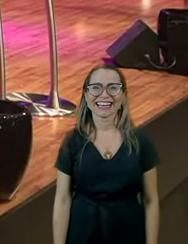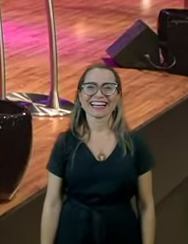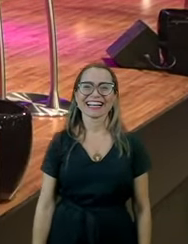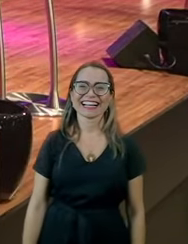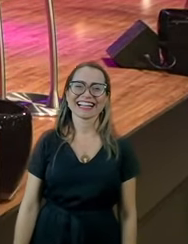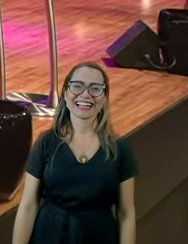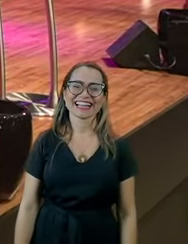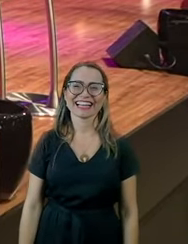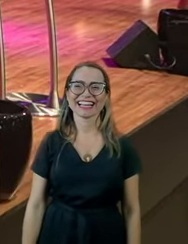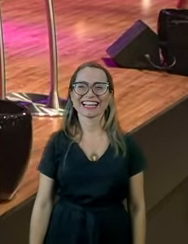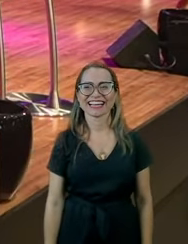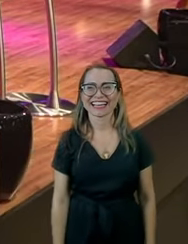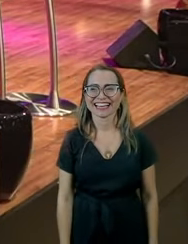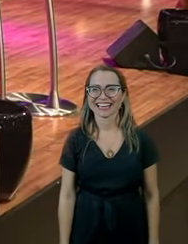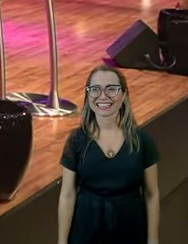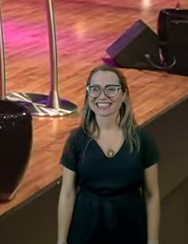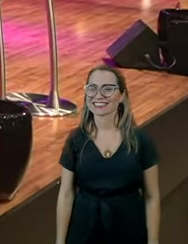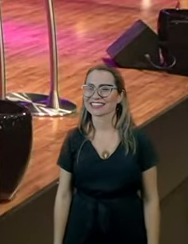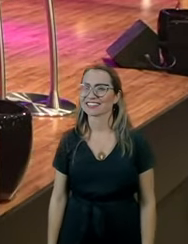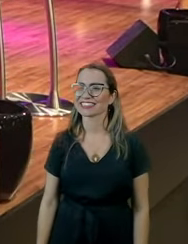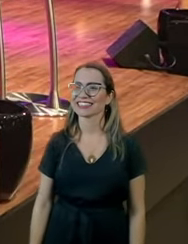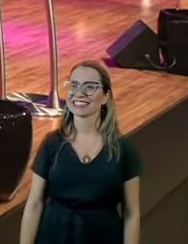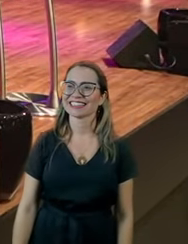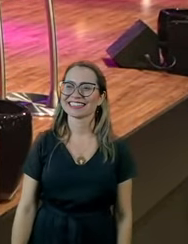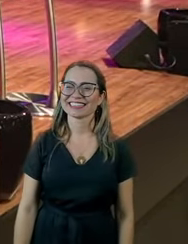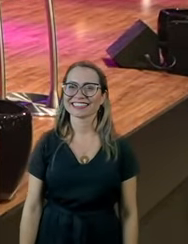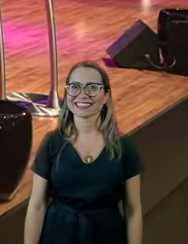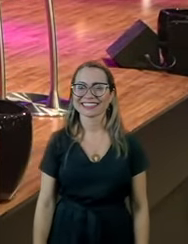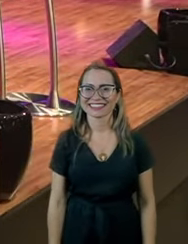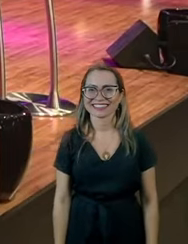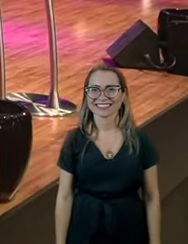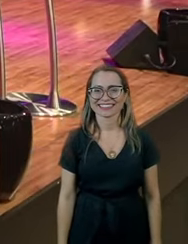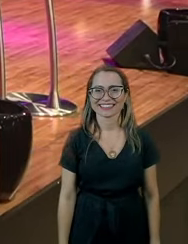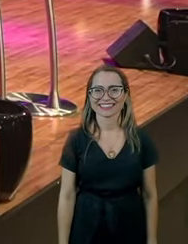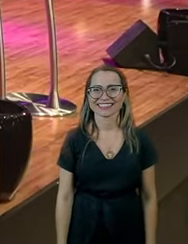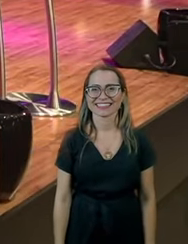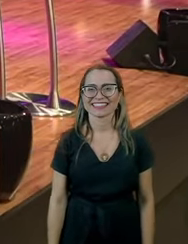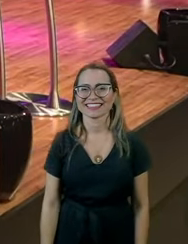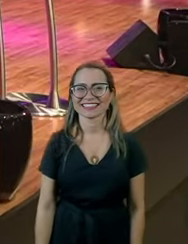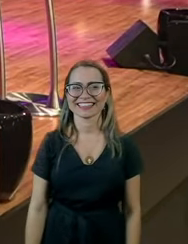vocês iam trazer, glória a Deus. Aqui,